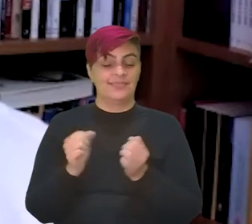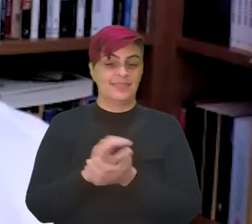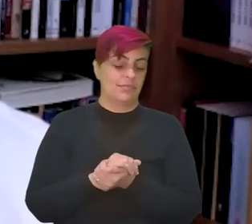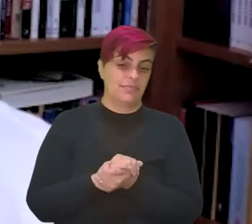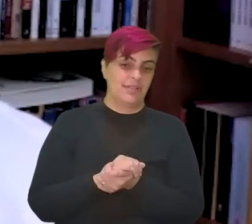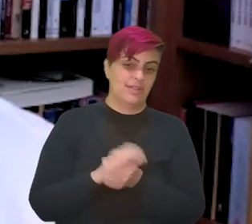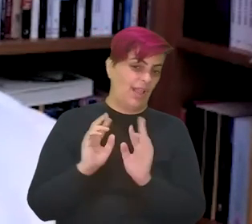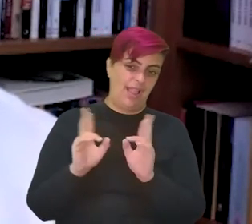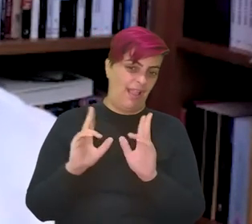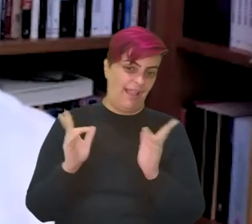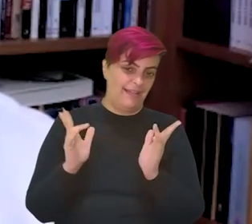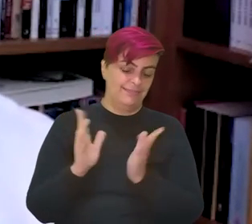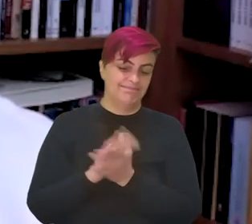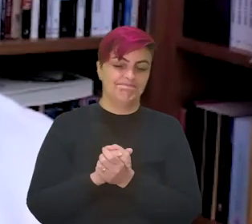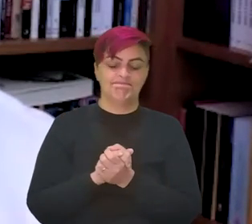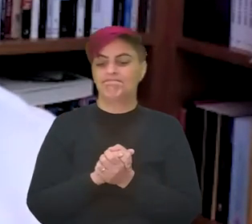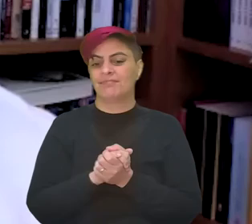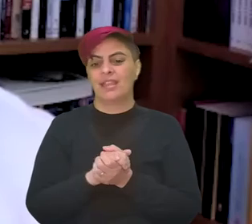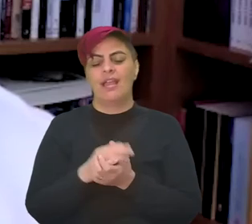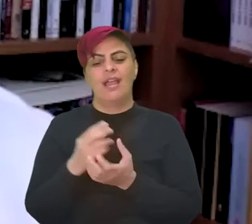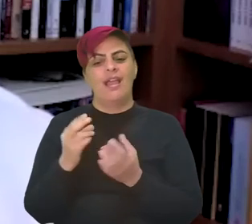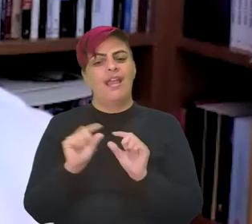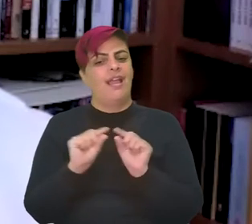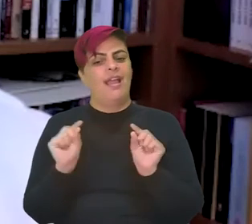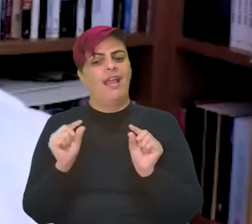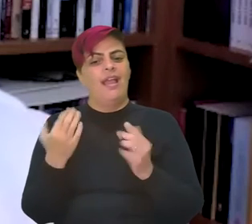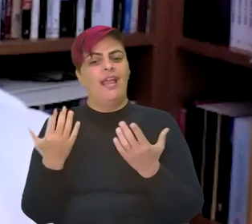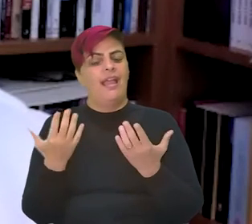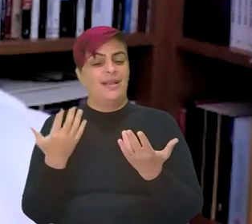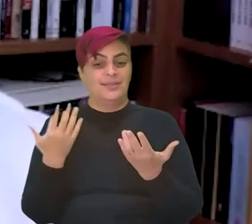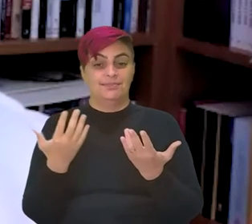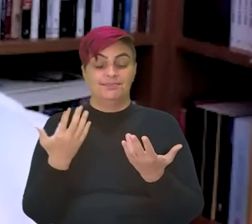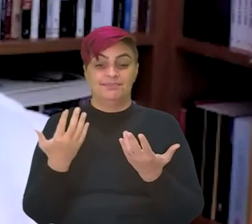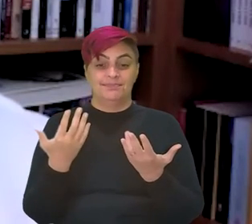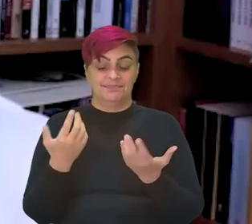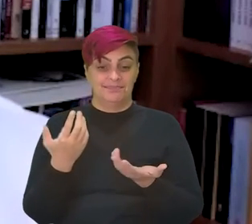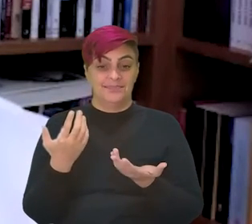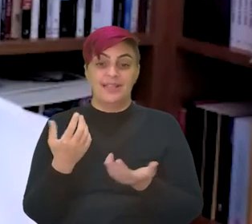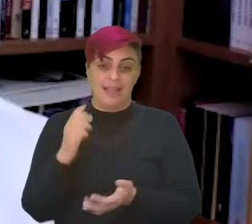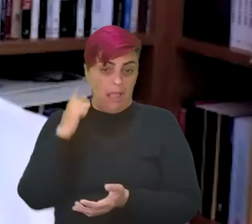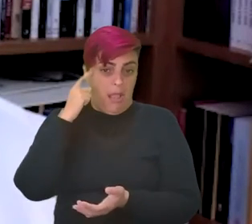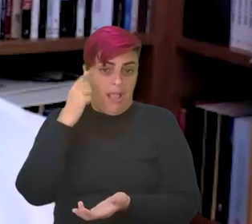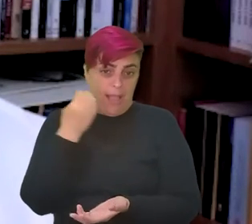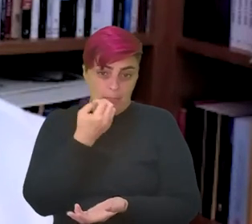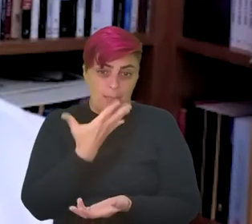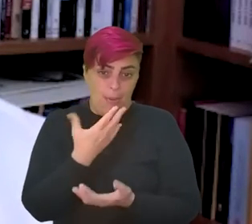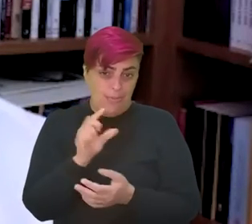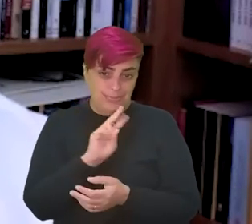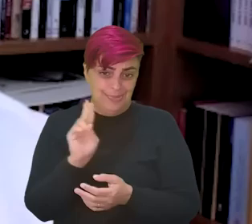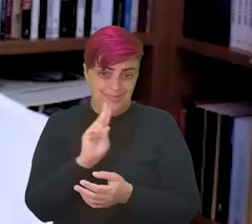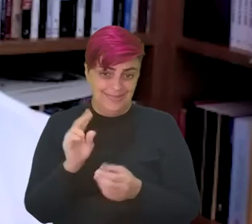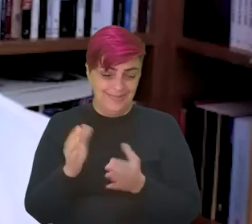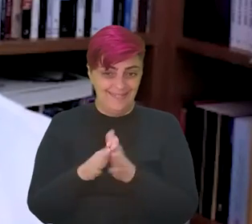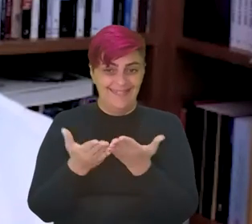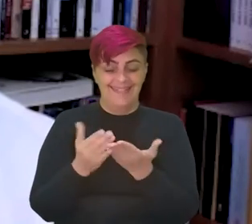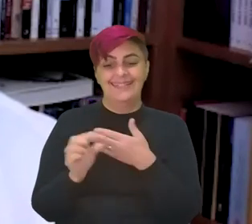jardins de coral. Enfim, é muito... É, hein? Eu acho Desculpa. Bom também, acho bom esse